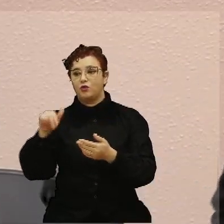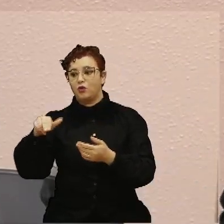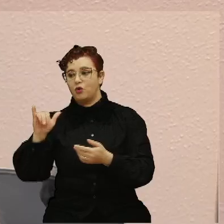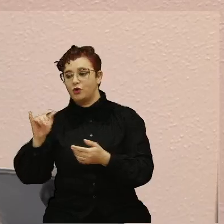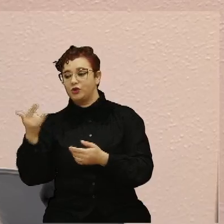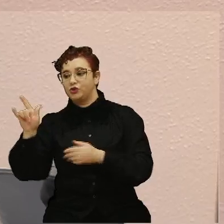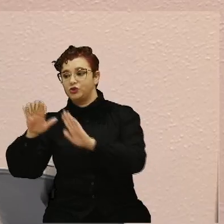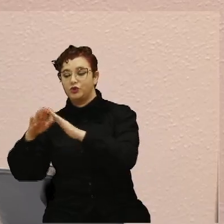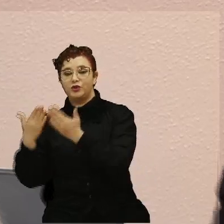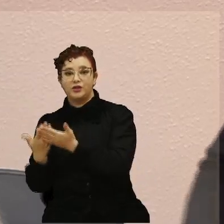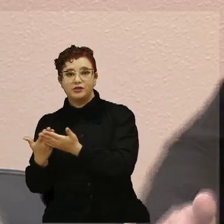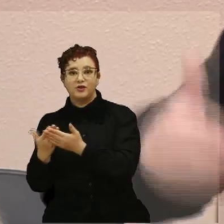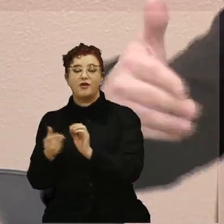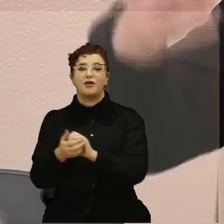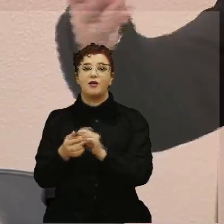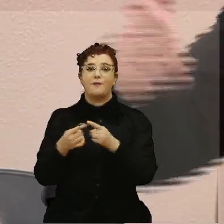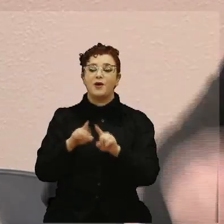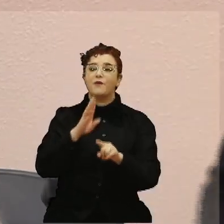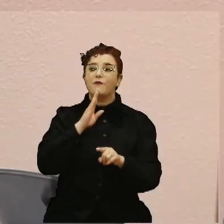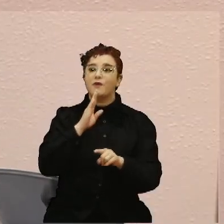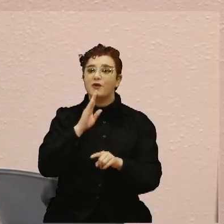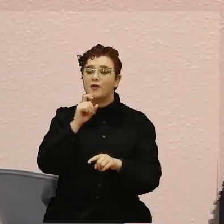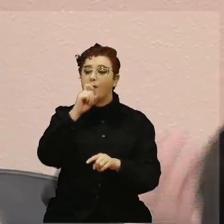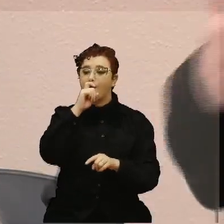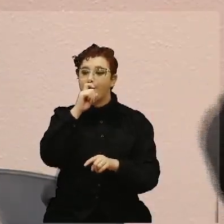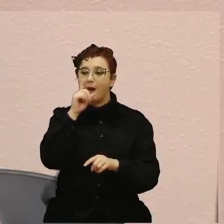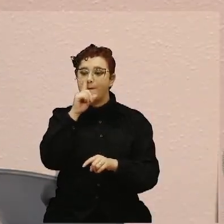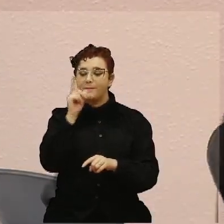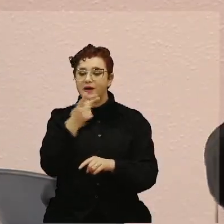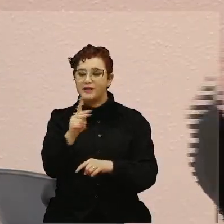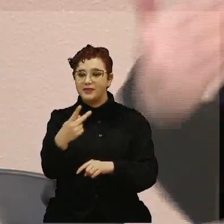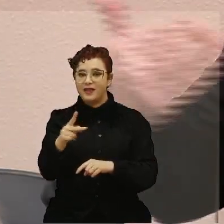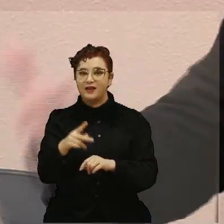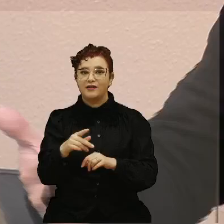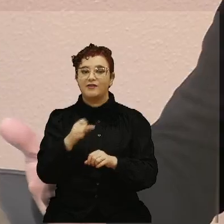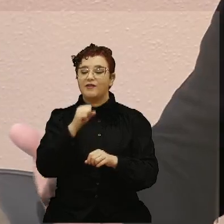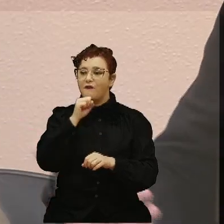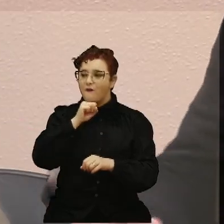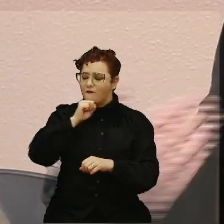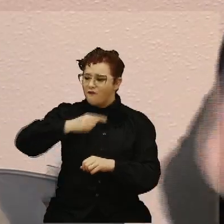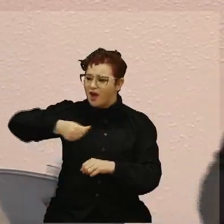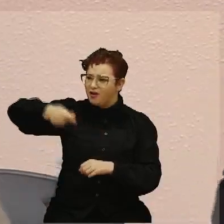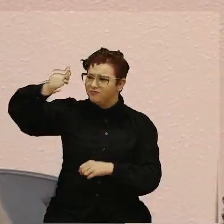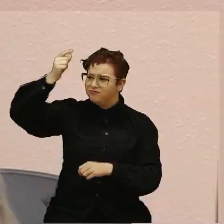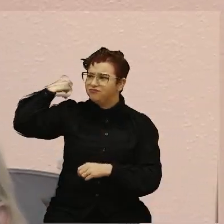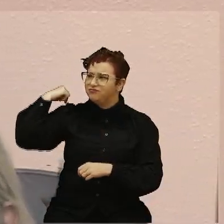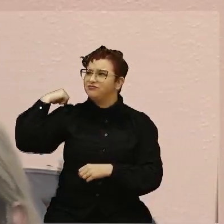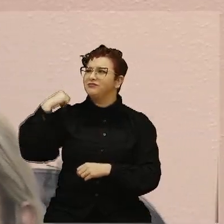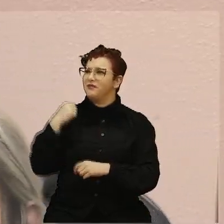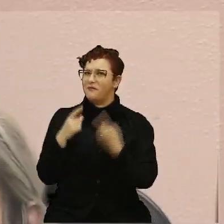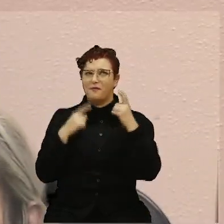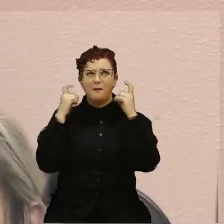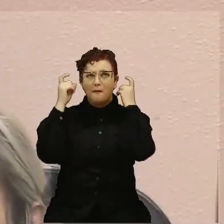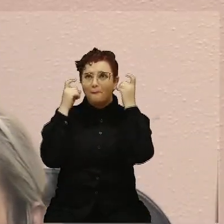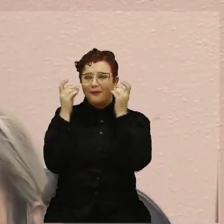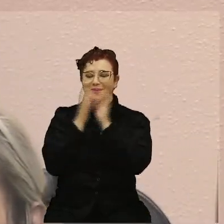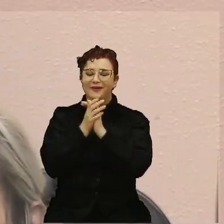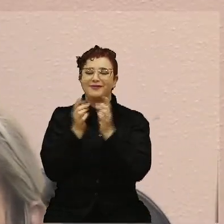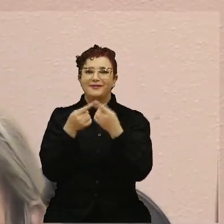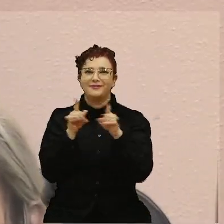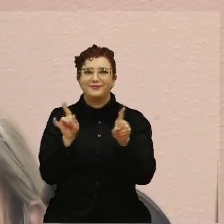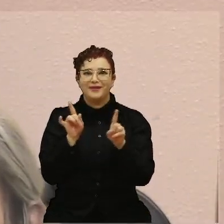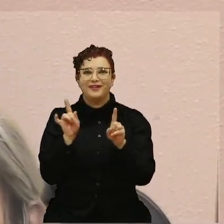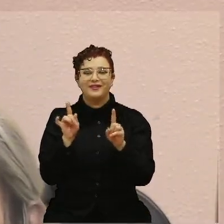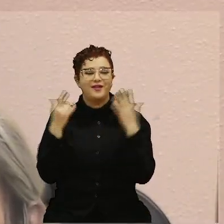escola também, só que conheço os pais deles, então para ver quão velho que eu estou ficando. Então isso é preocupante. Mas